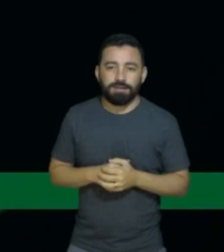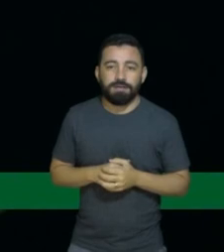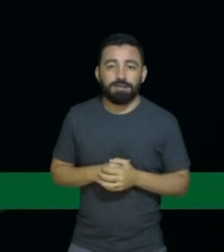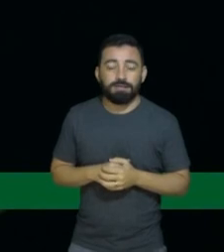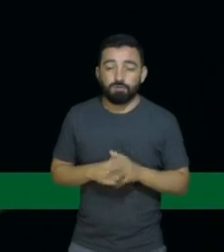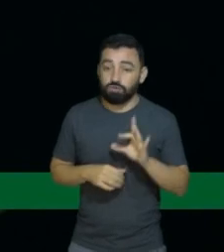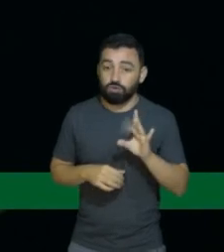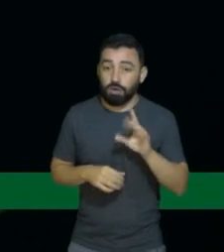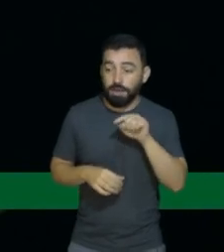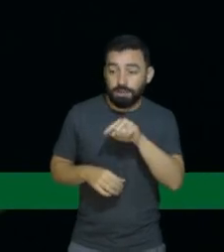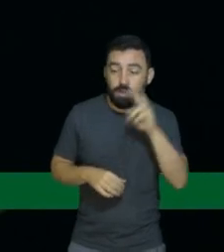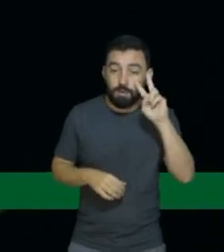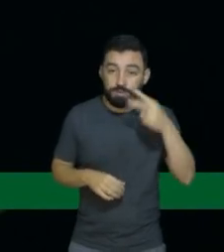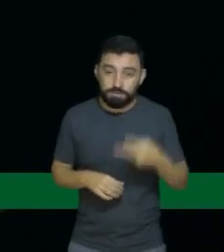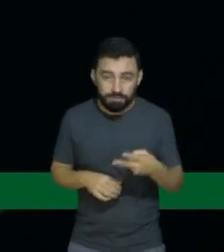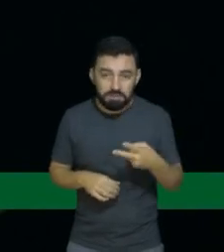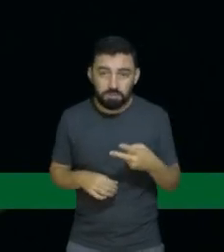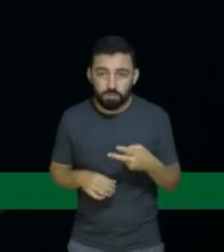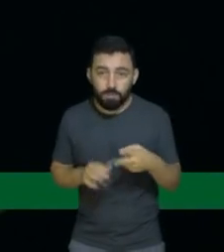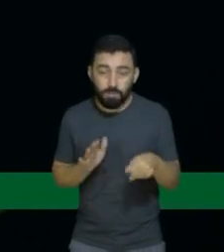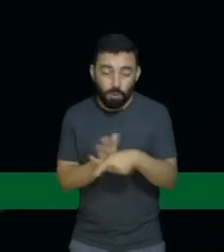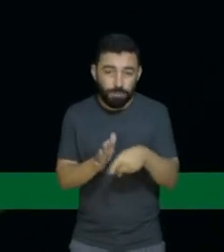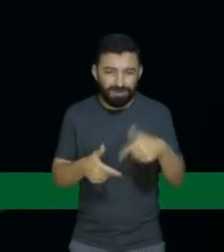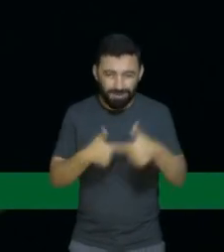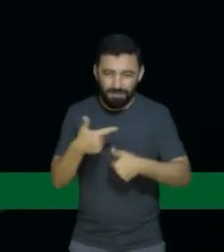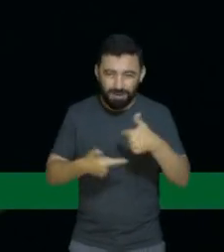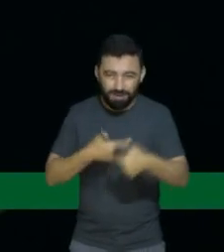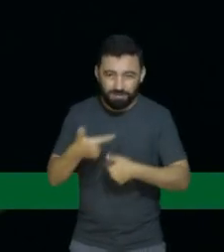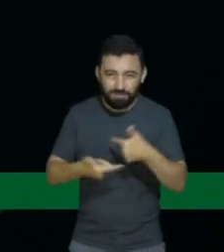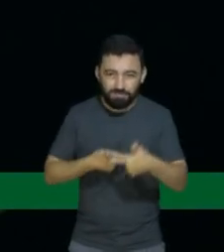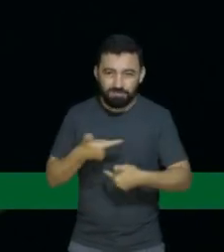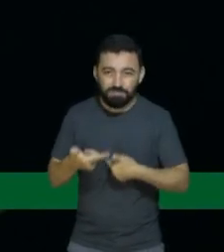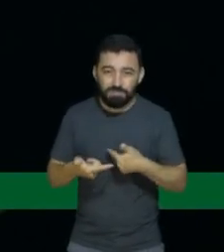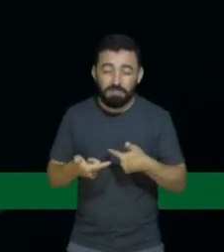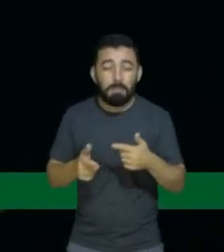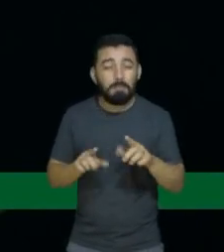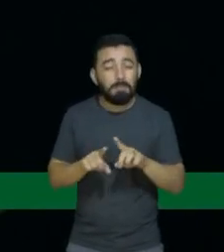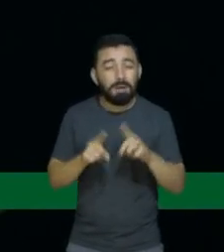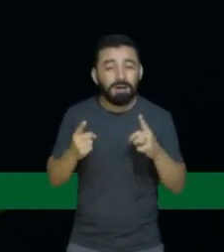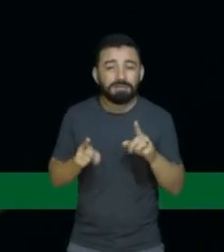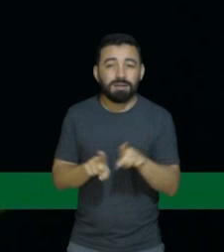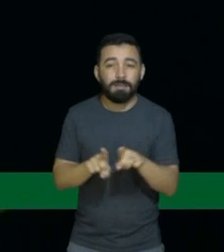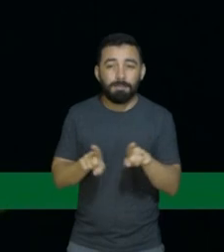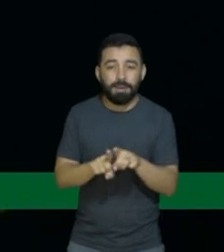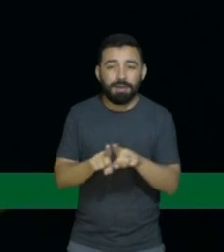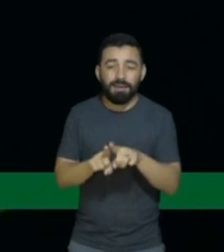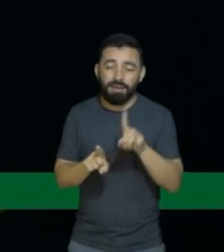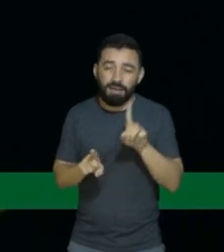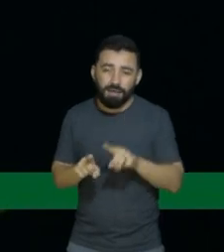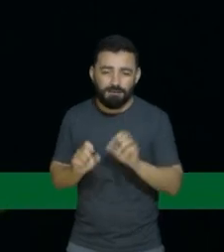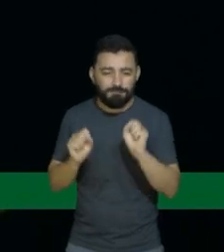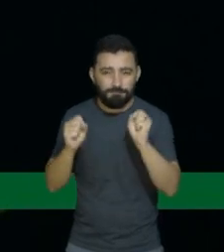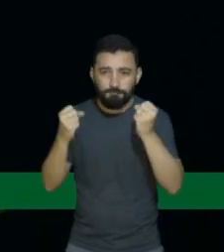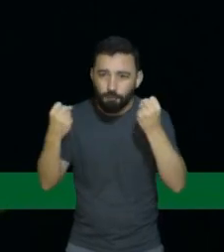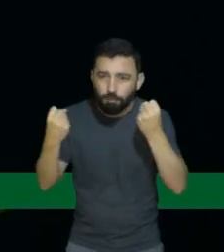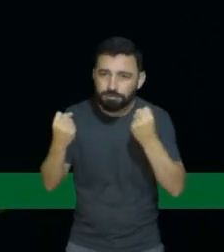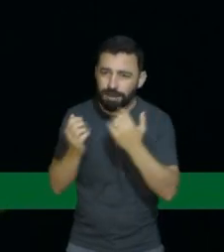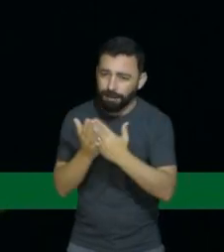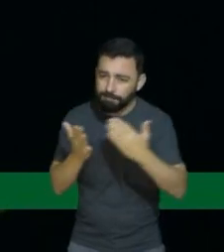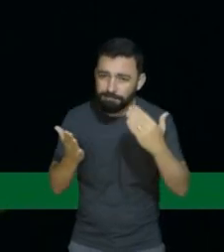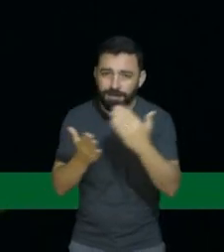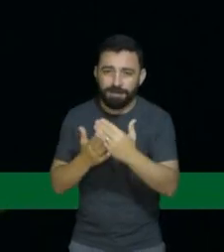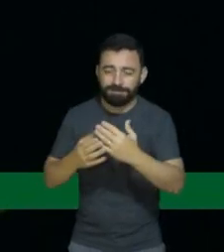pelo reconhecimento do nosso trabalho mas por ser uma fonte de força que nos